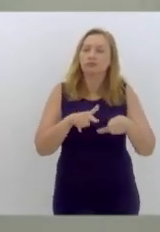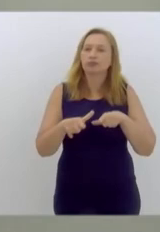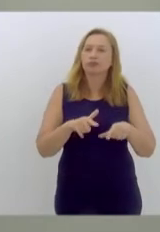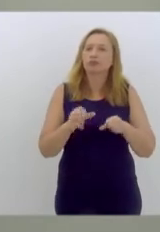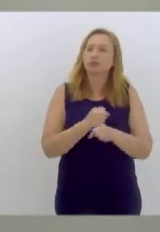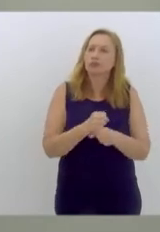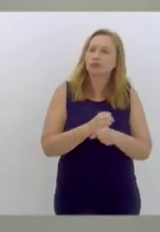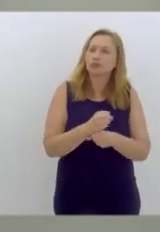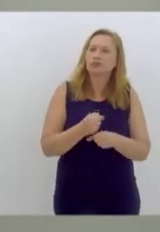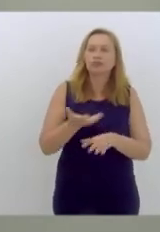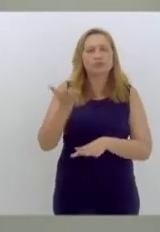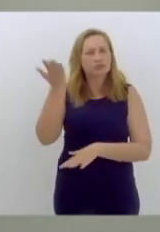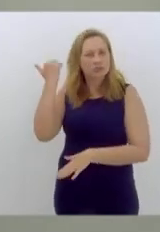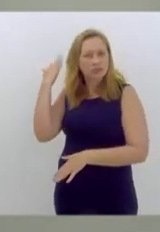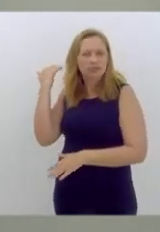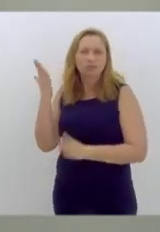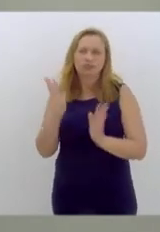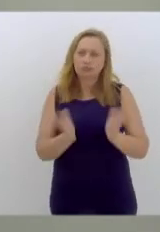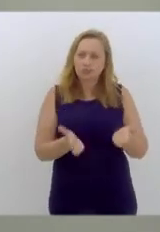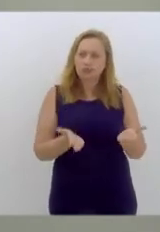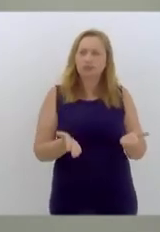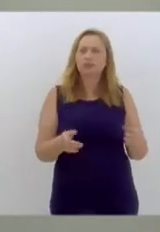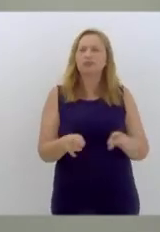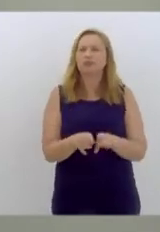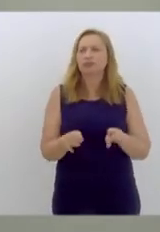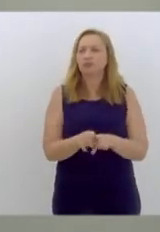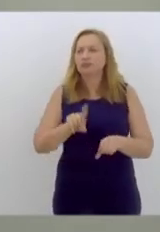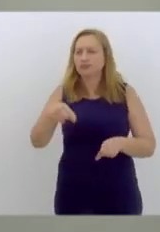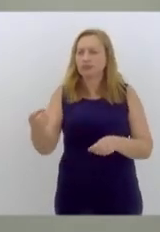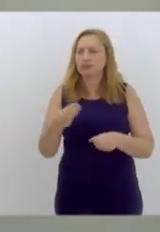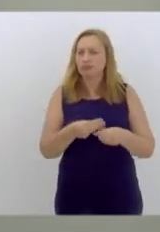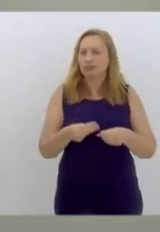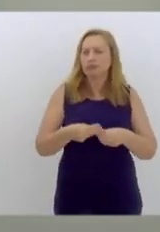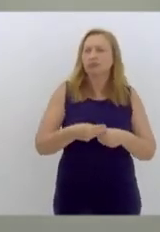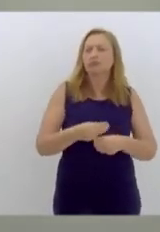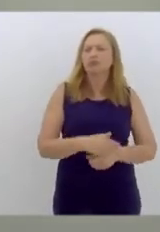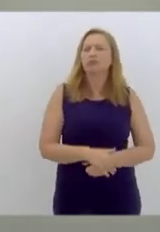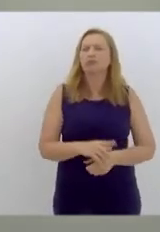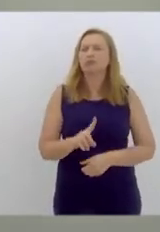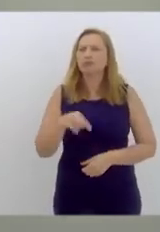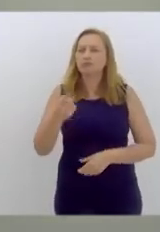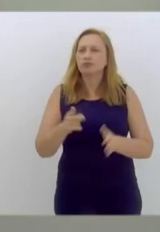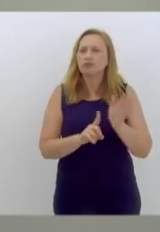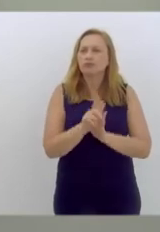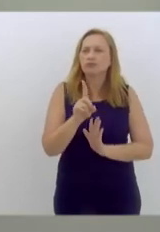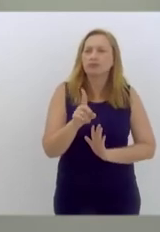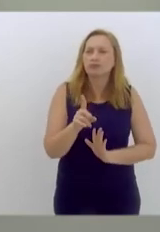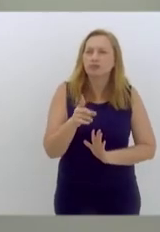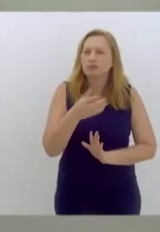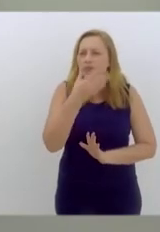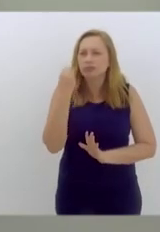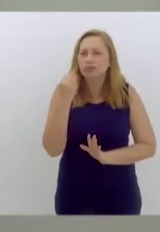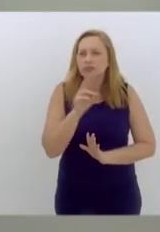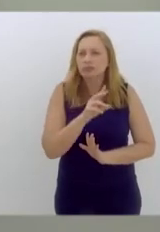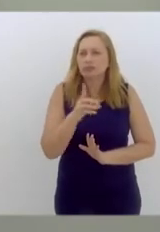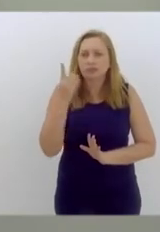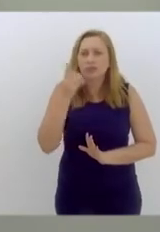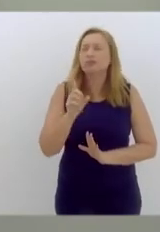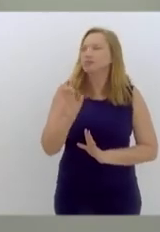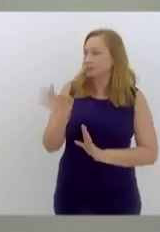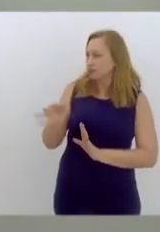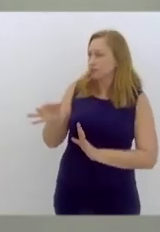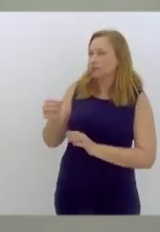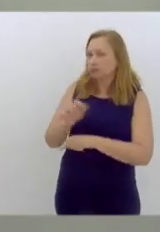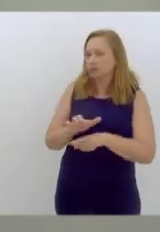o ano passado e estamos fazendo esse ano em outros municípios, né? A outra pergunta, desculpa, deputada. Não, era exatamente sobre a